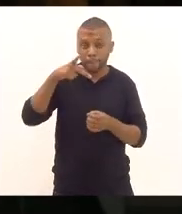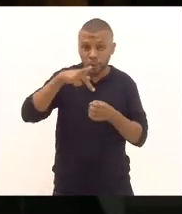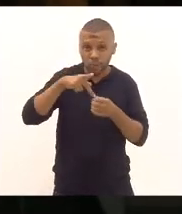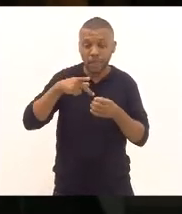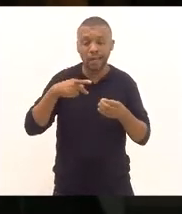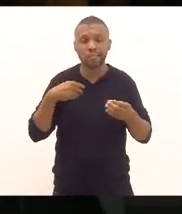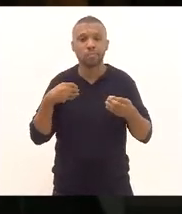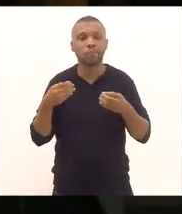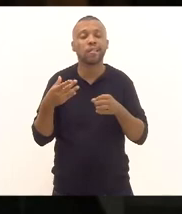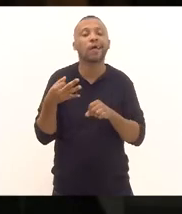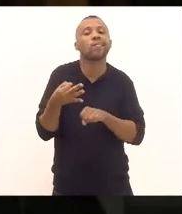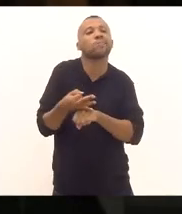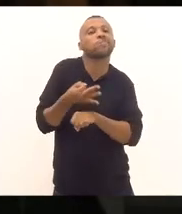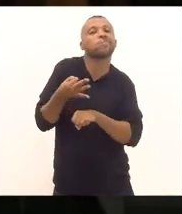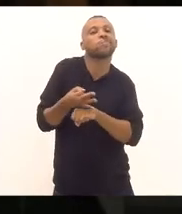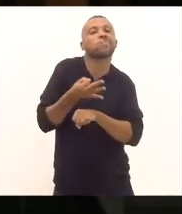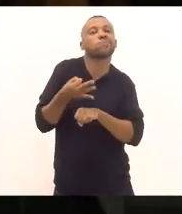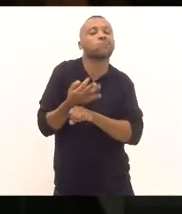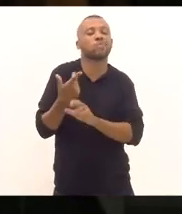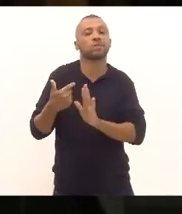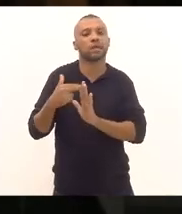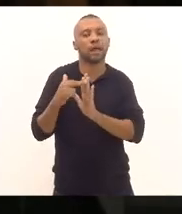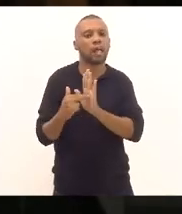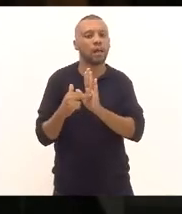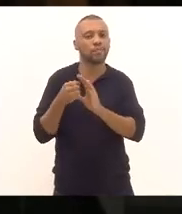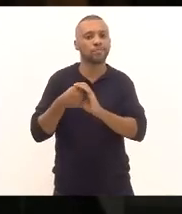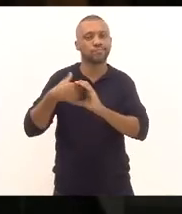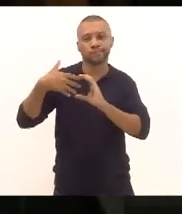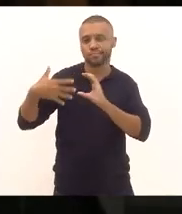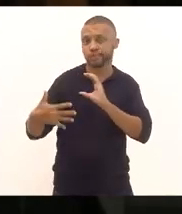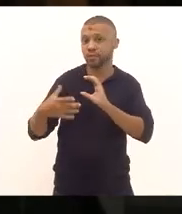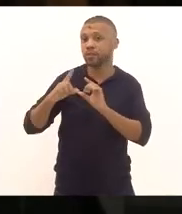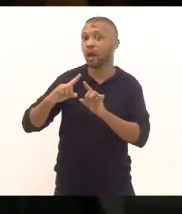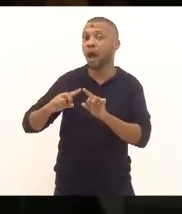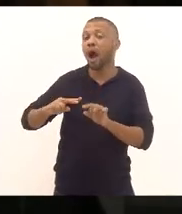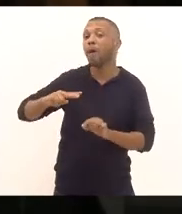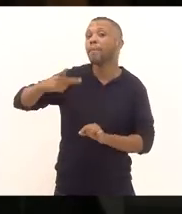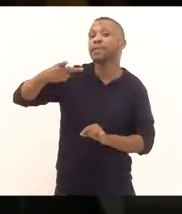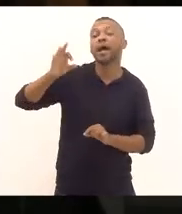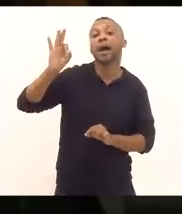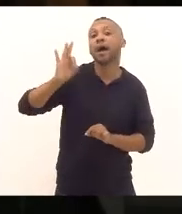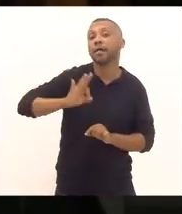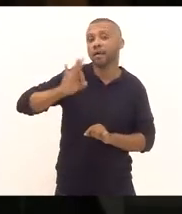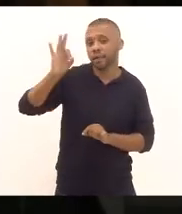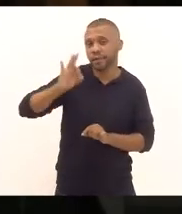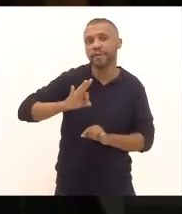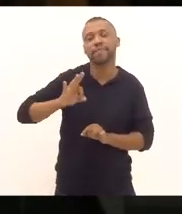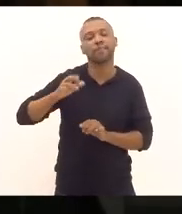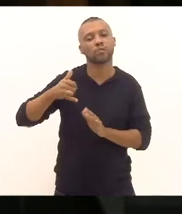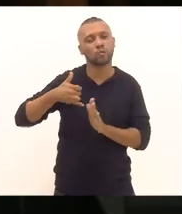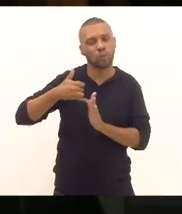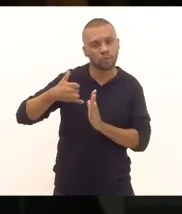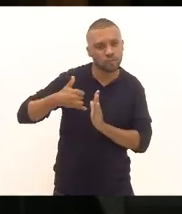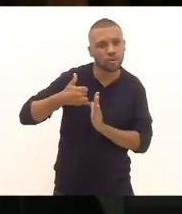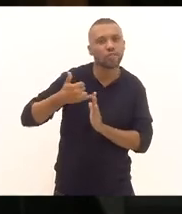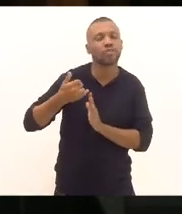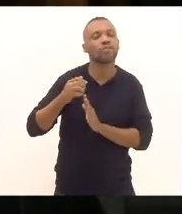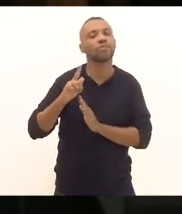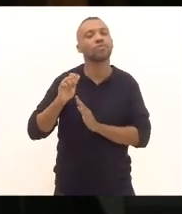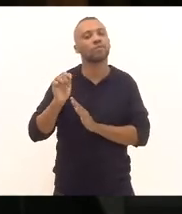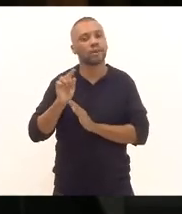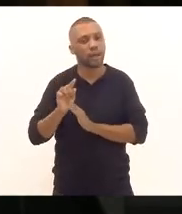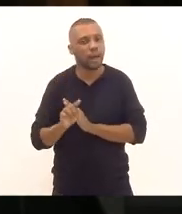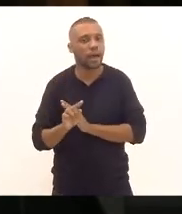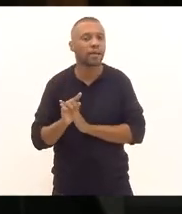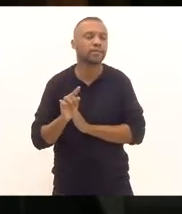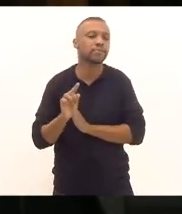inflexível no seu critério de aumentar a tarifa dos combustíveis e do gás e